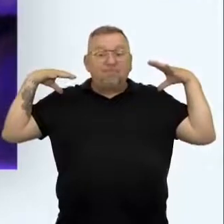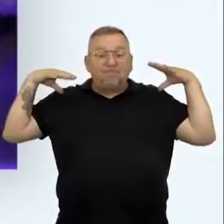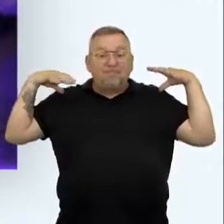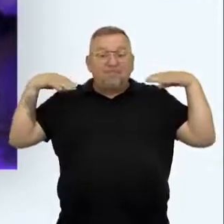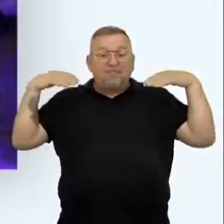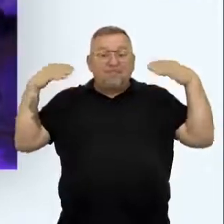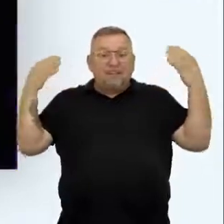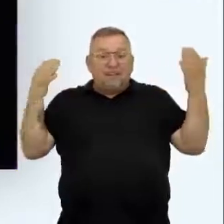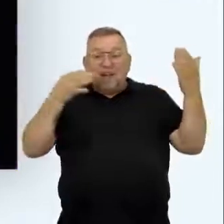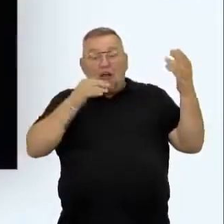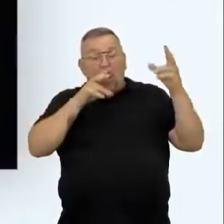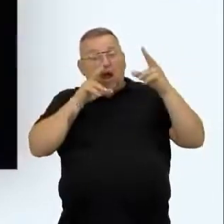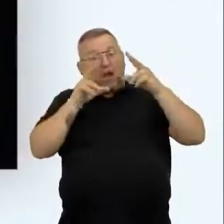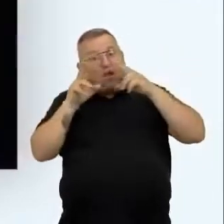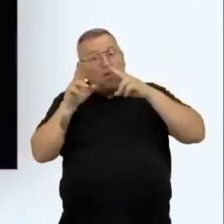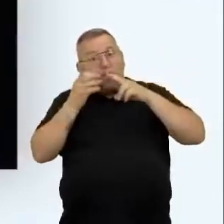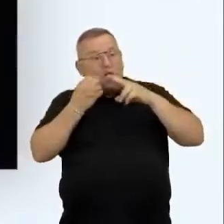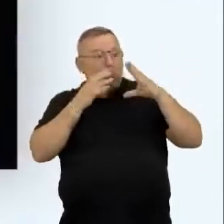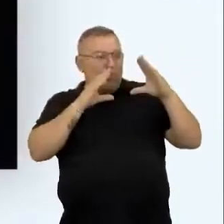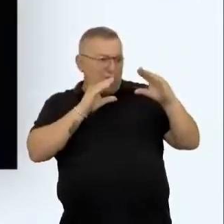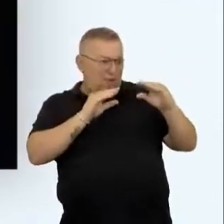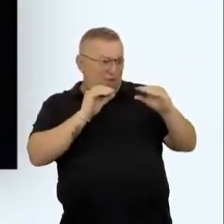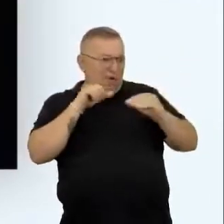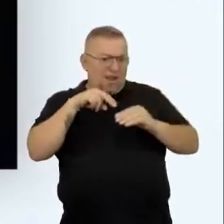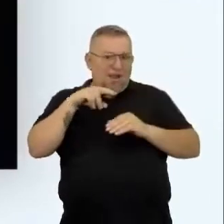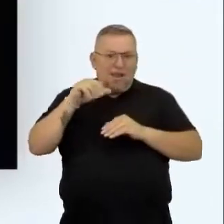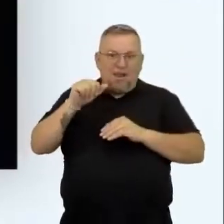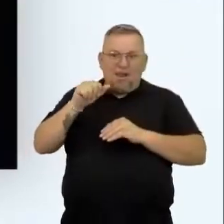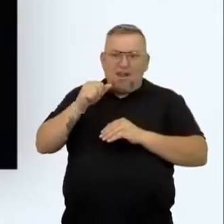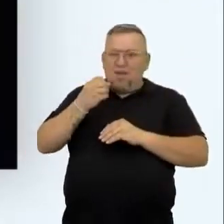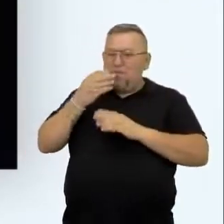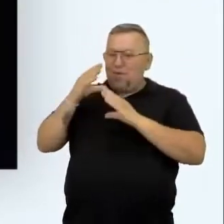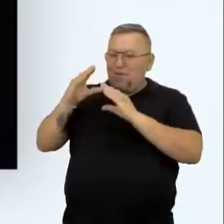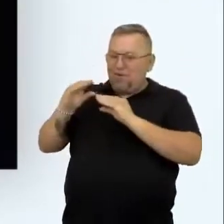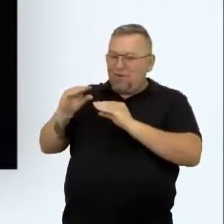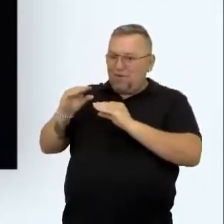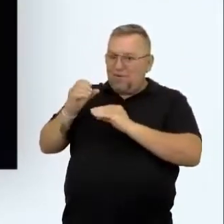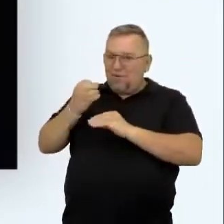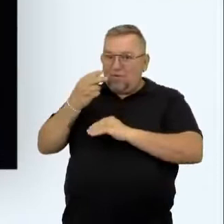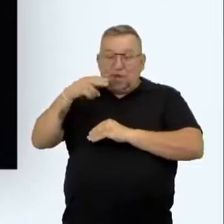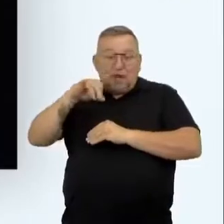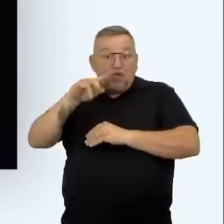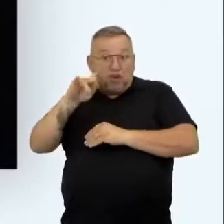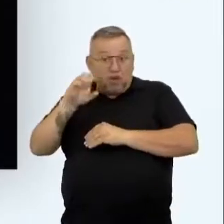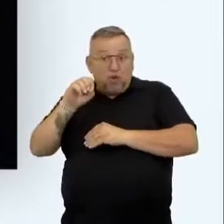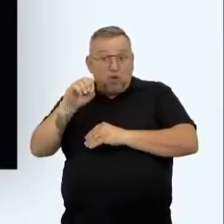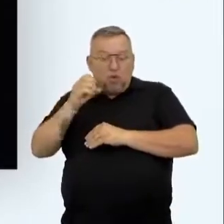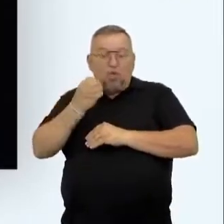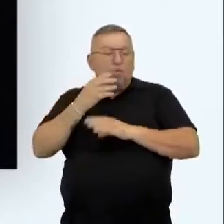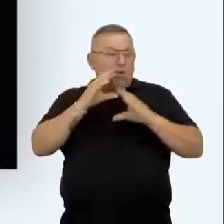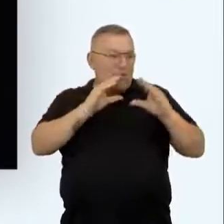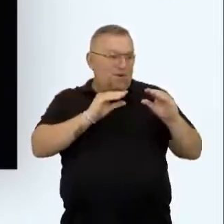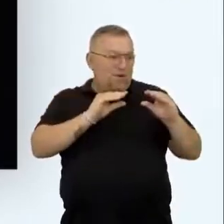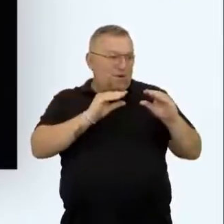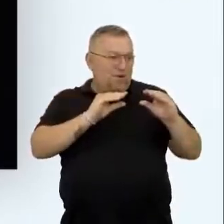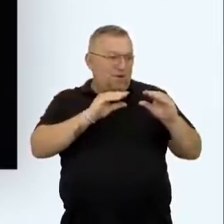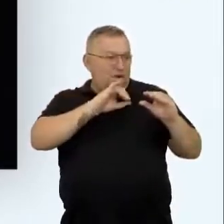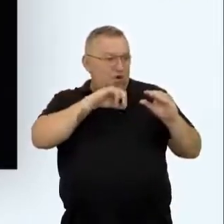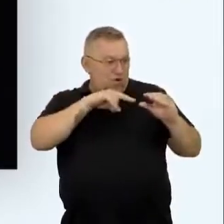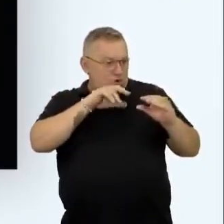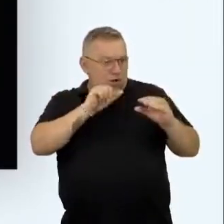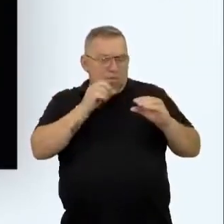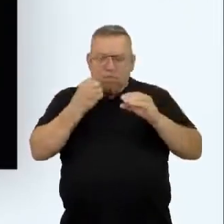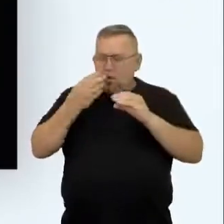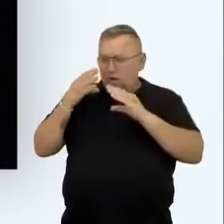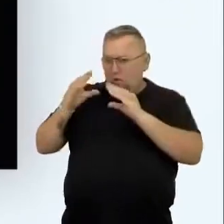Ih, acho que ele dormiu. Boa noite, Ana. Boa noite. Boa noite, Nico. Boa noite. Boa noite, Jonas.